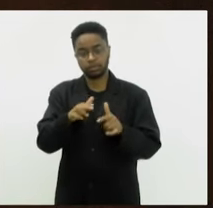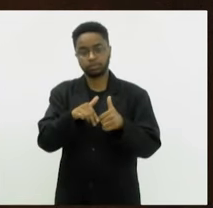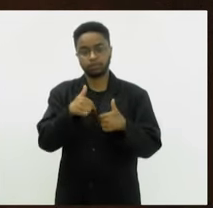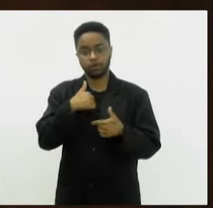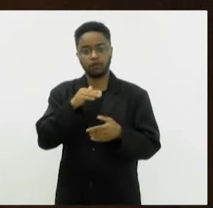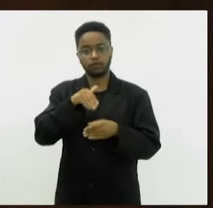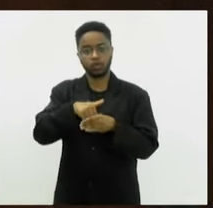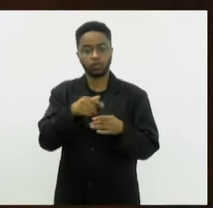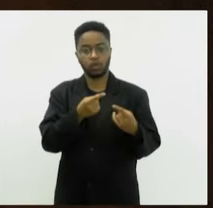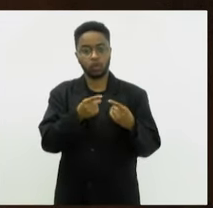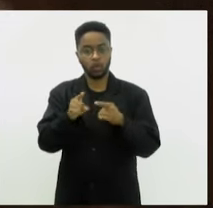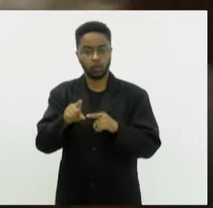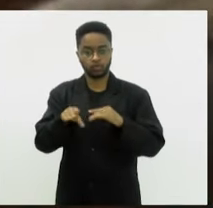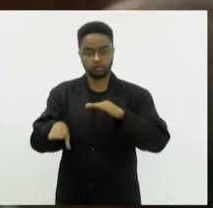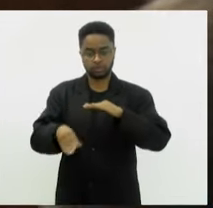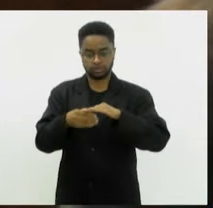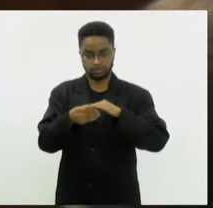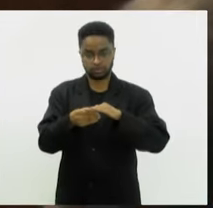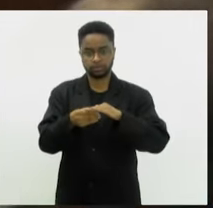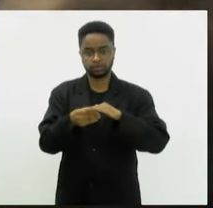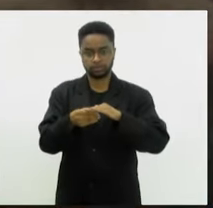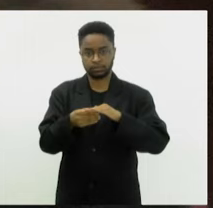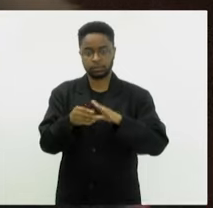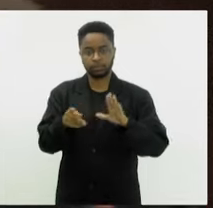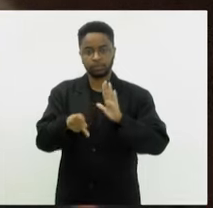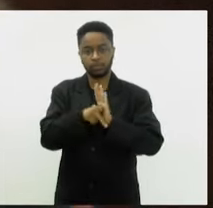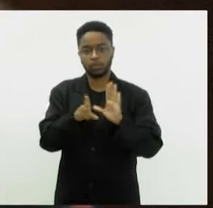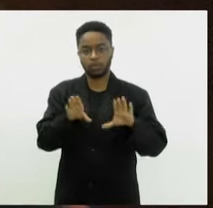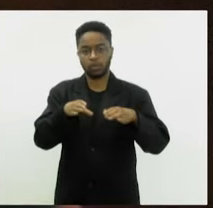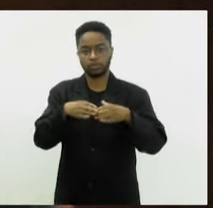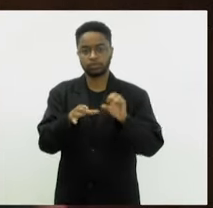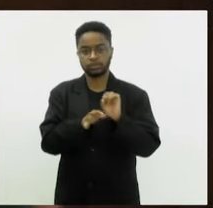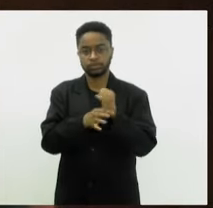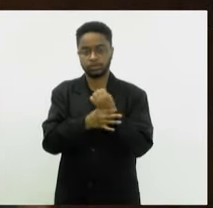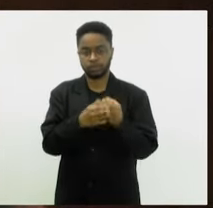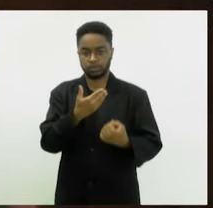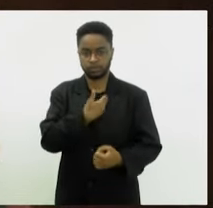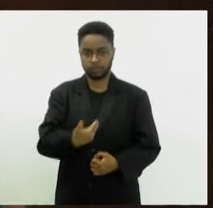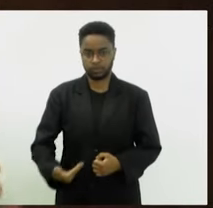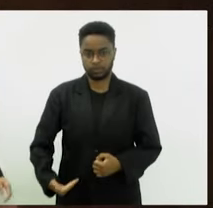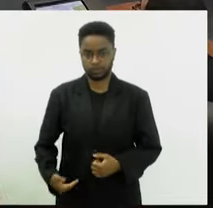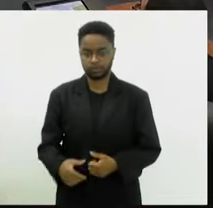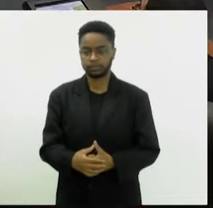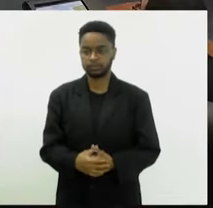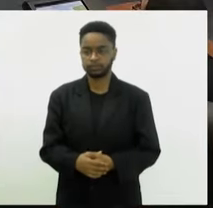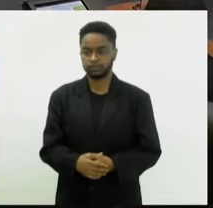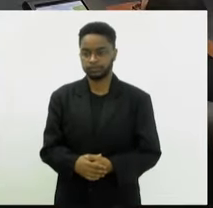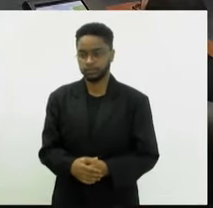votando contra a emenda da Comissão de Segurança Pública.